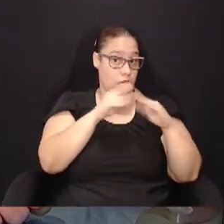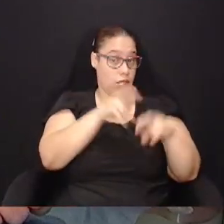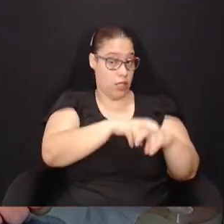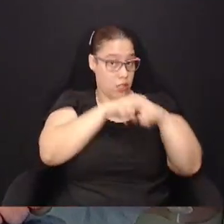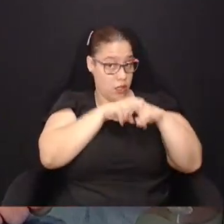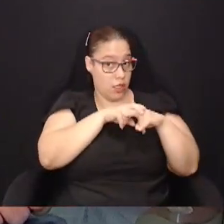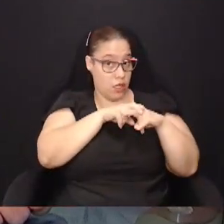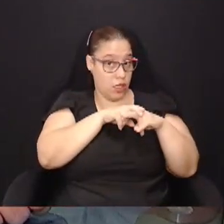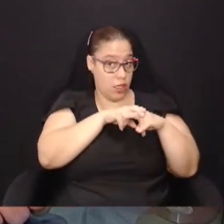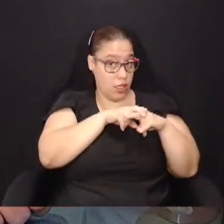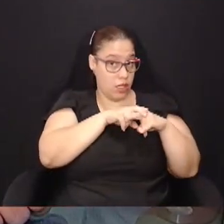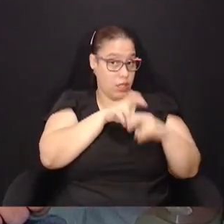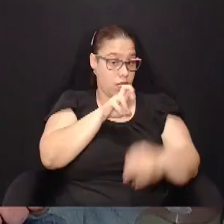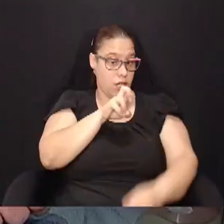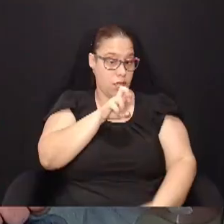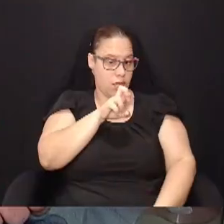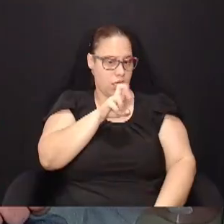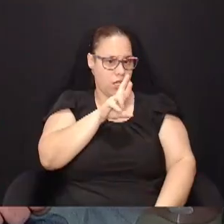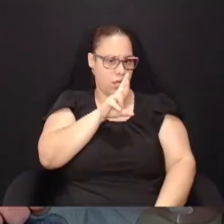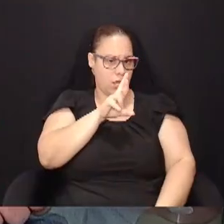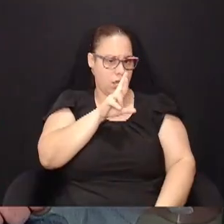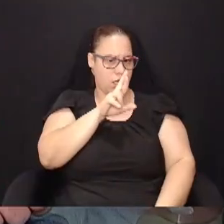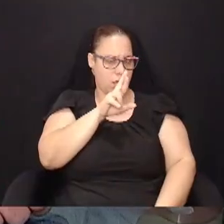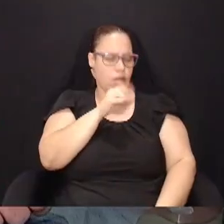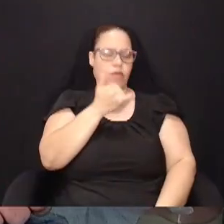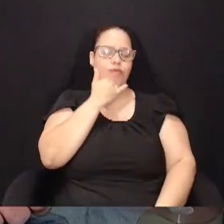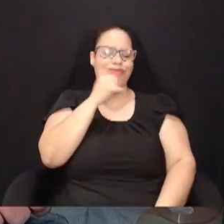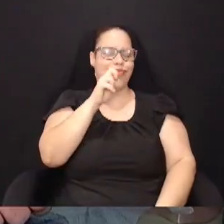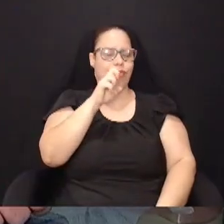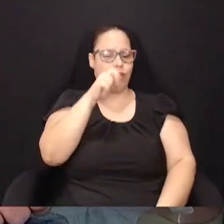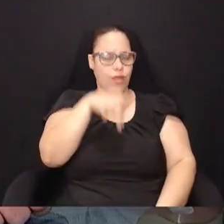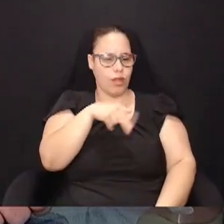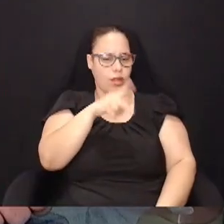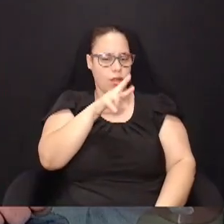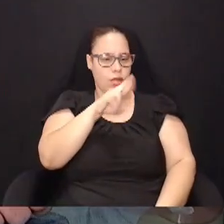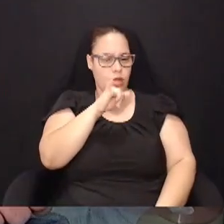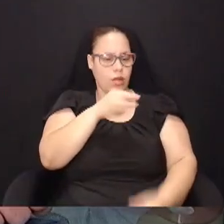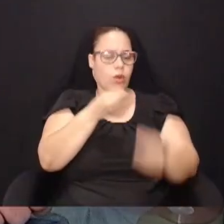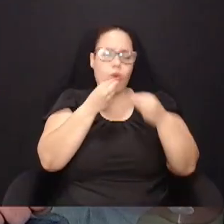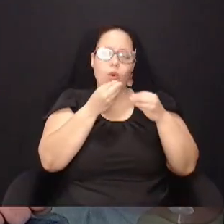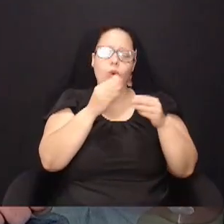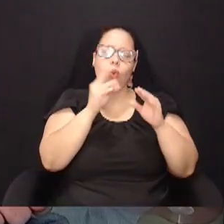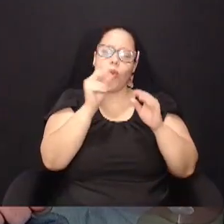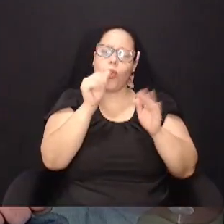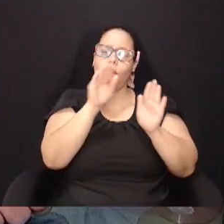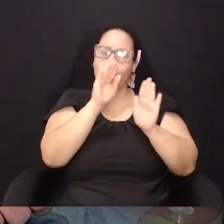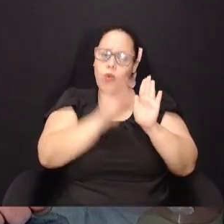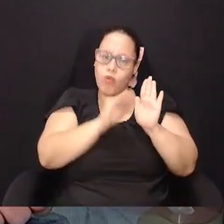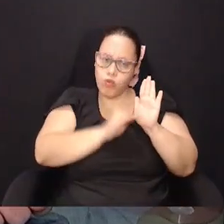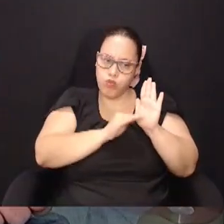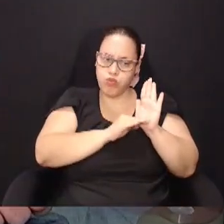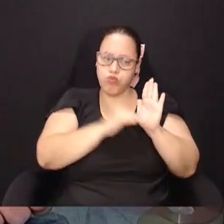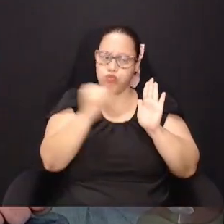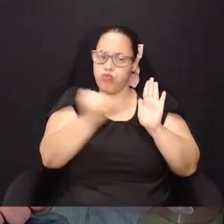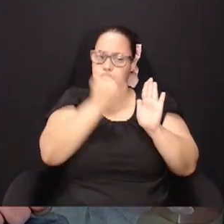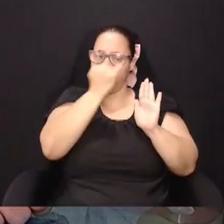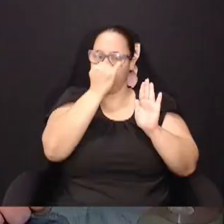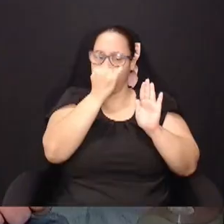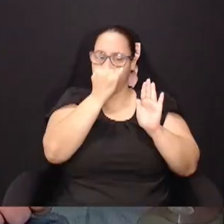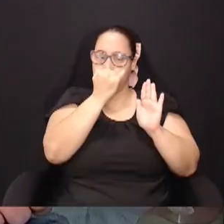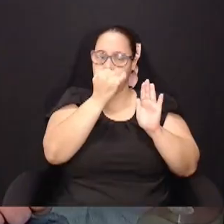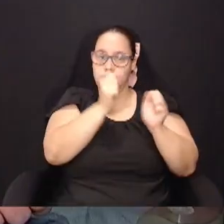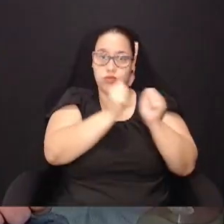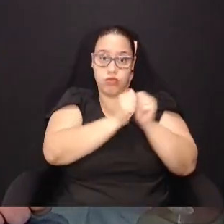Borchovicius, professor de economia, que vai nos contar um pouco mais de como economizar nessa hora tão importante, né, da vida escolar das crianças, né, de